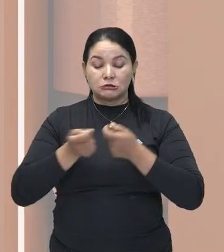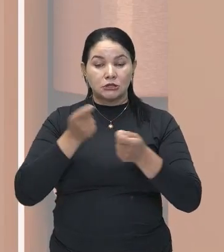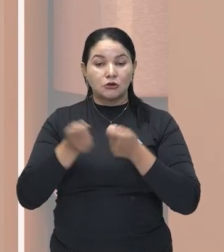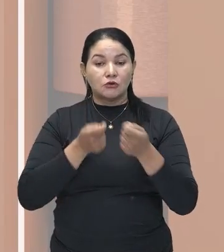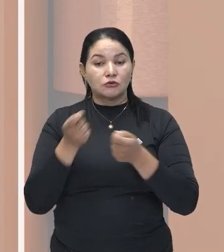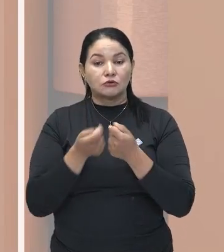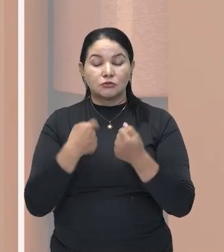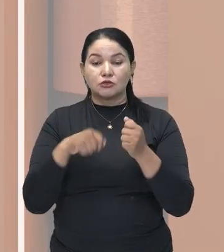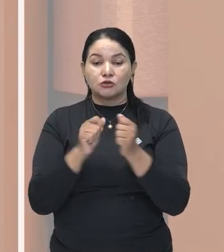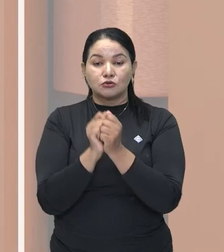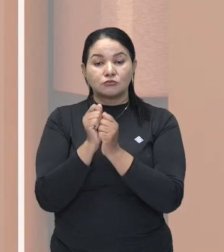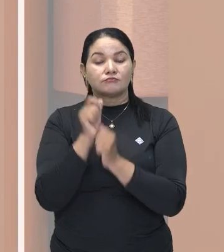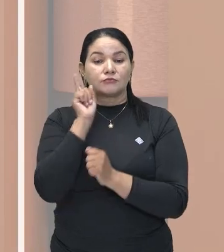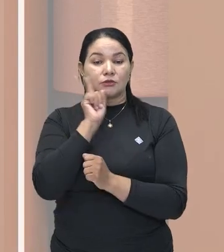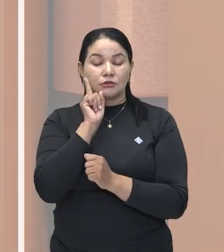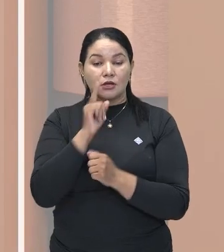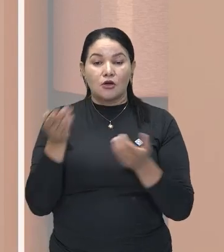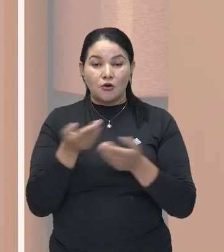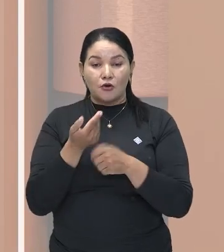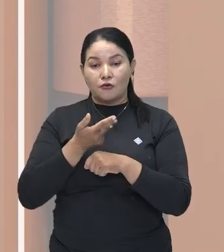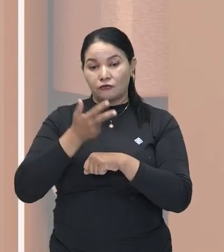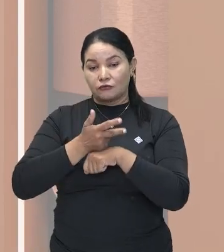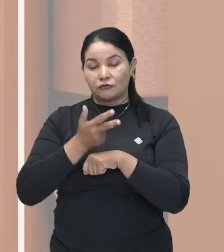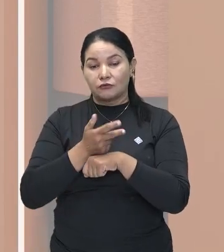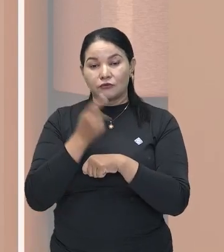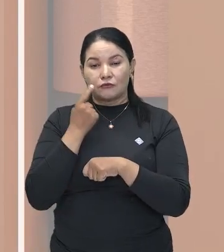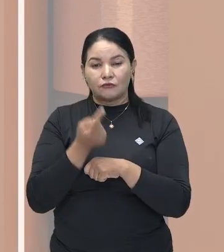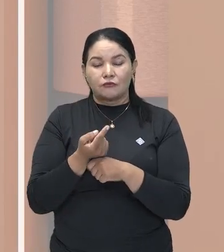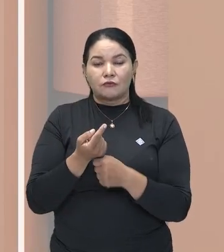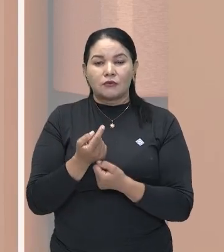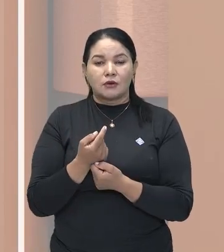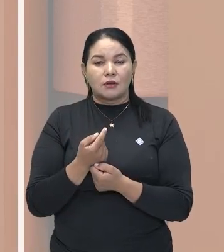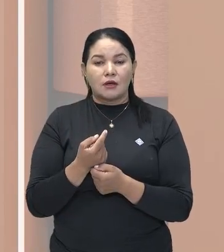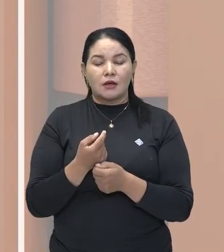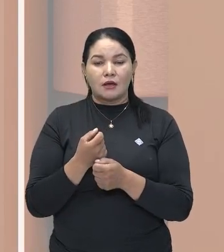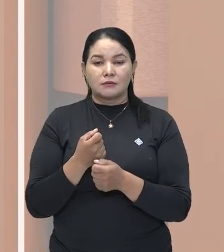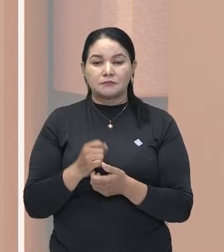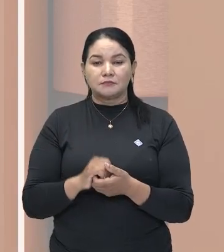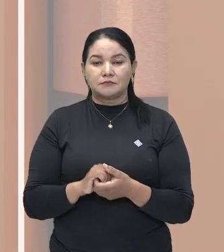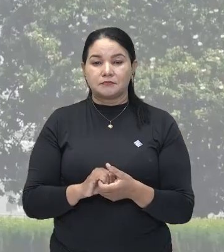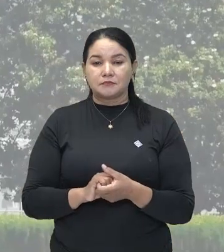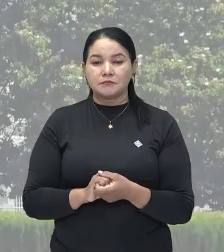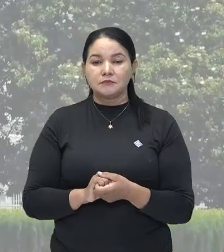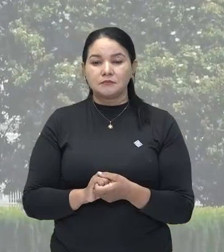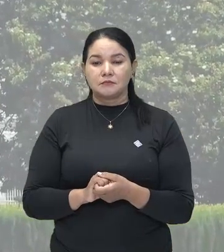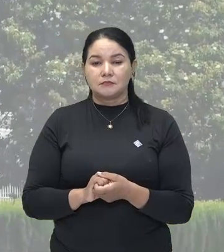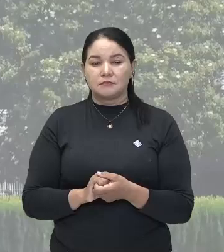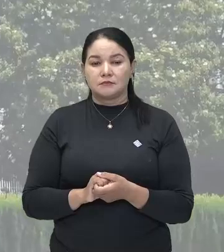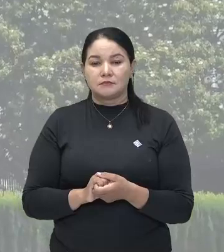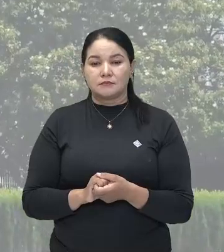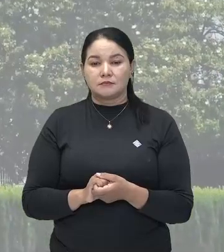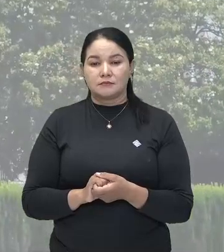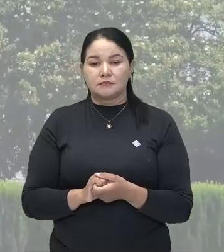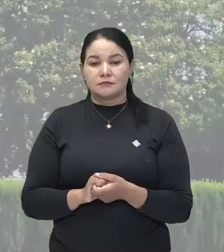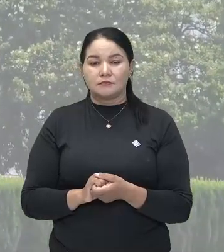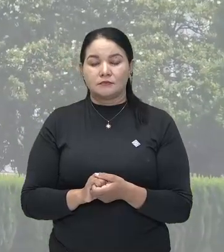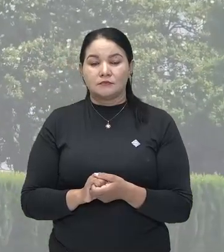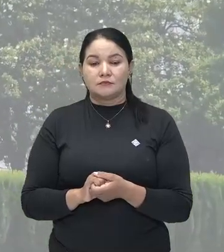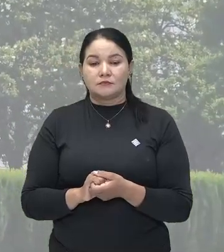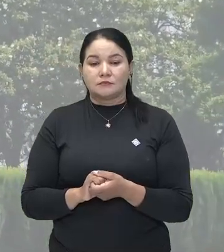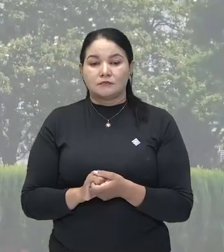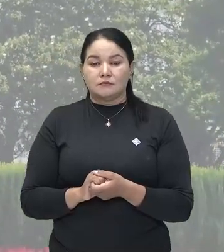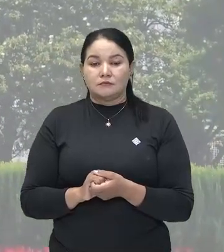Unidos. Vamos ver um vídeo agora e observar esse poder econômico estadunidense. O poder